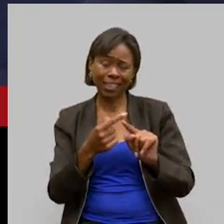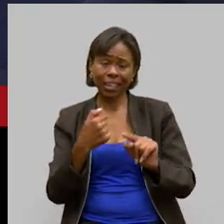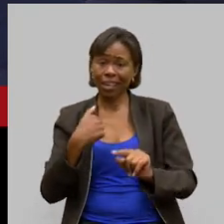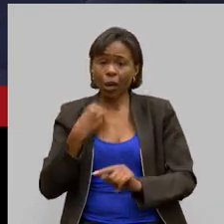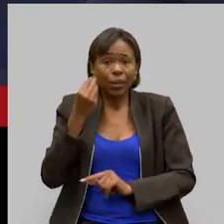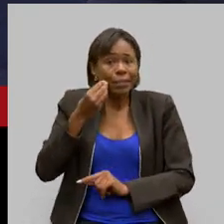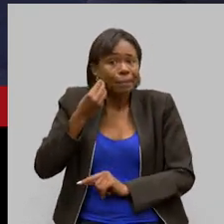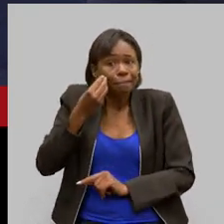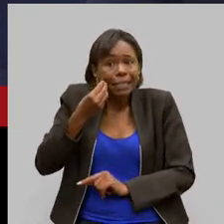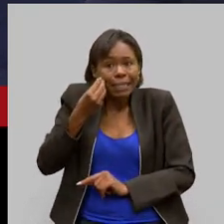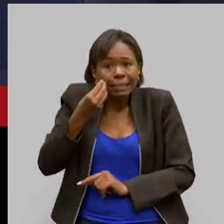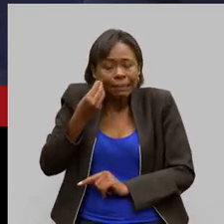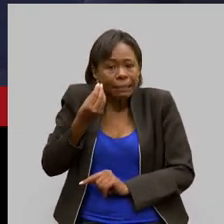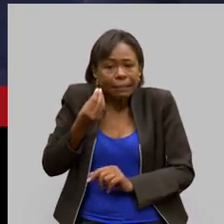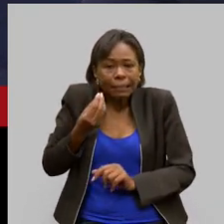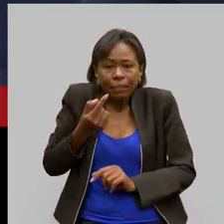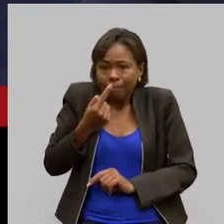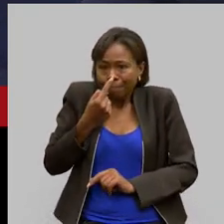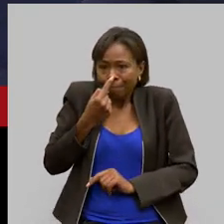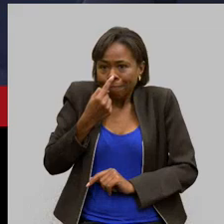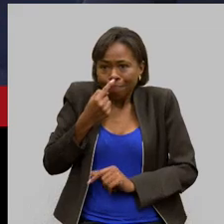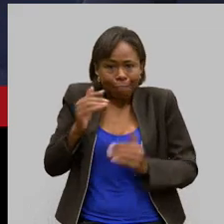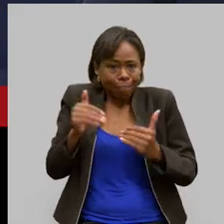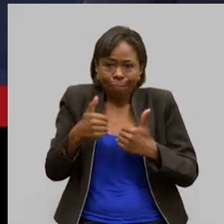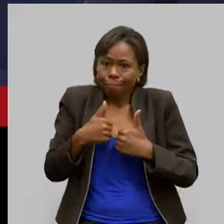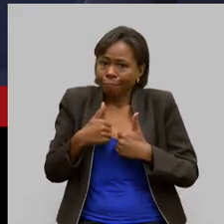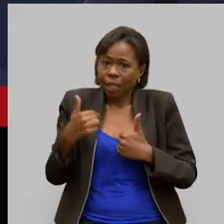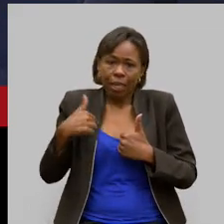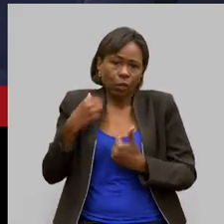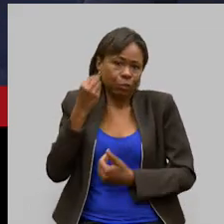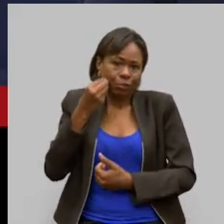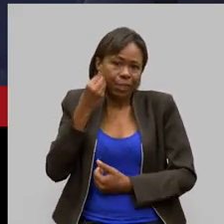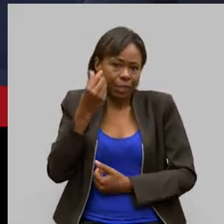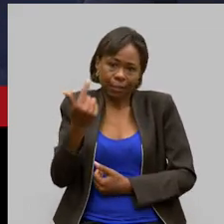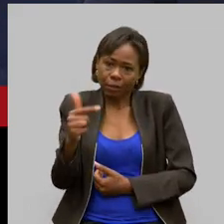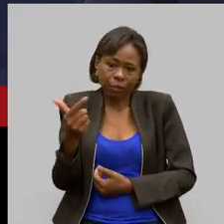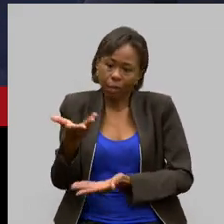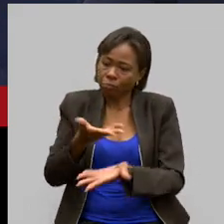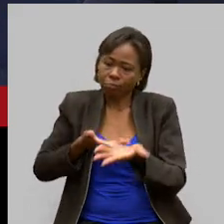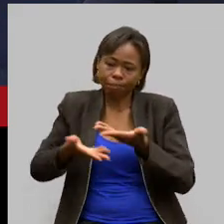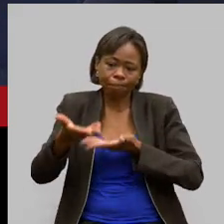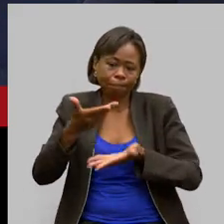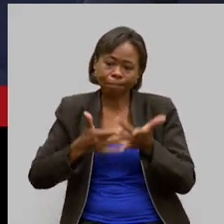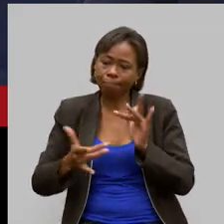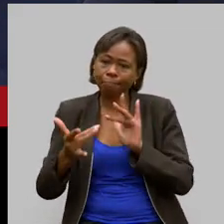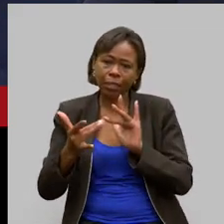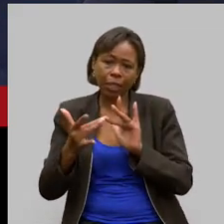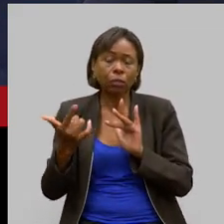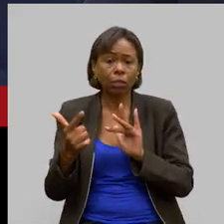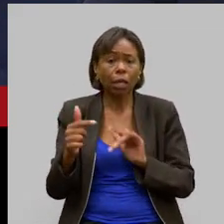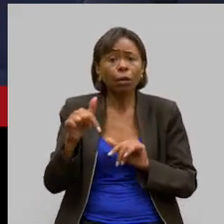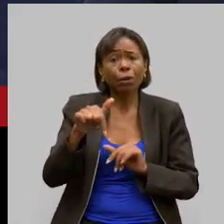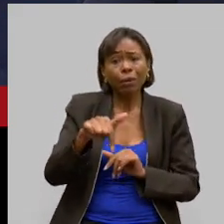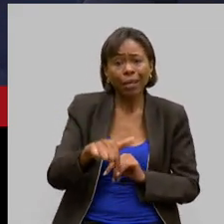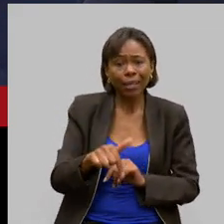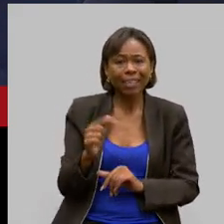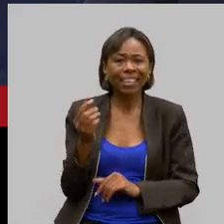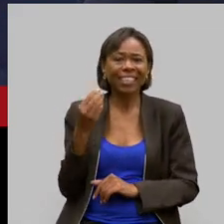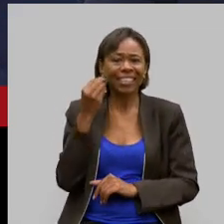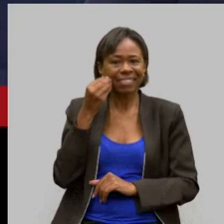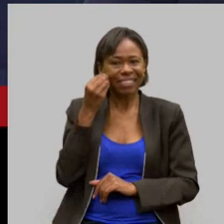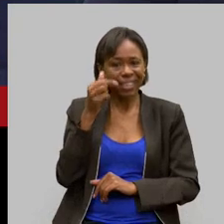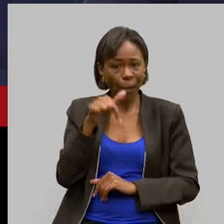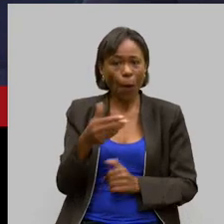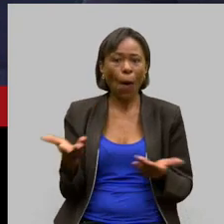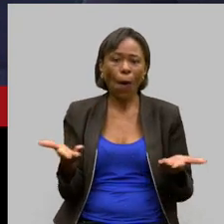vivência tão próxima com pessoas autistas Então para mim é uma experiência muito rica estar aqui hoje e